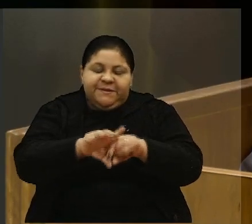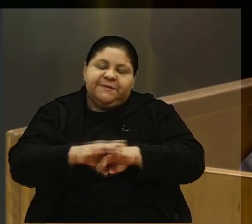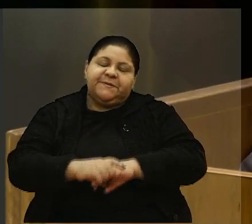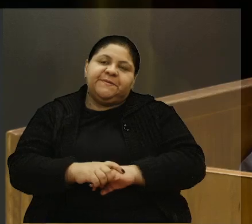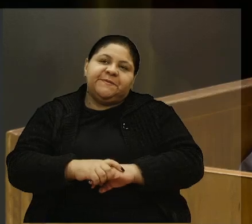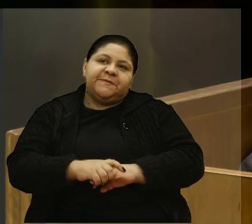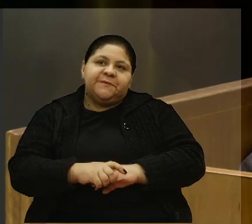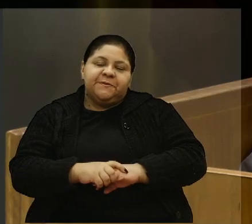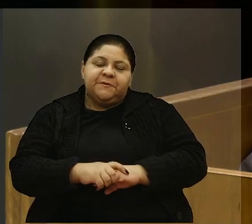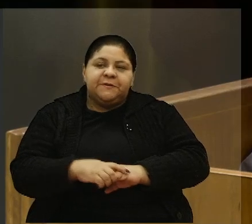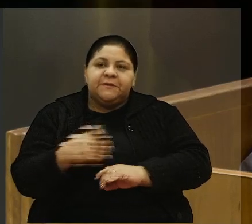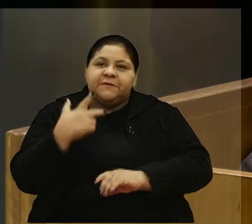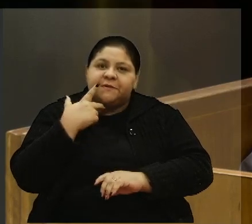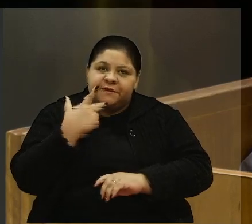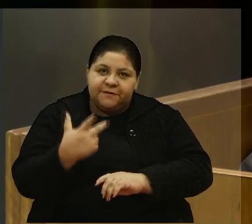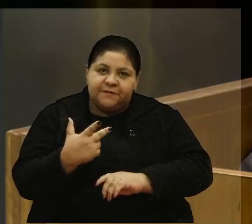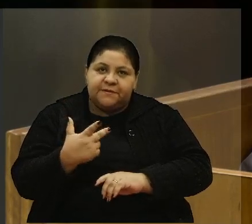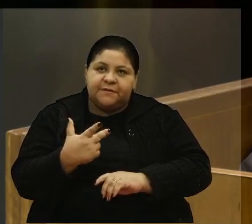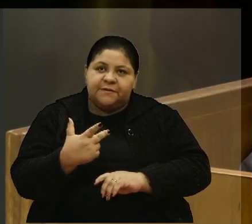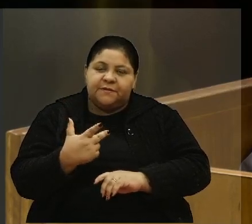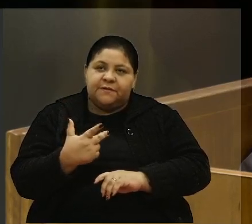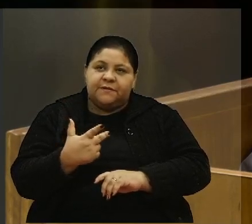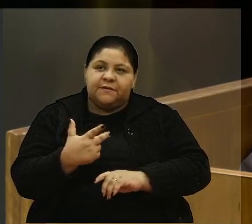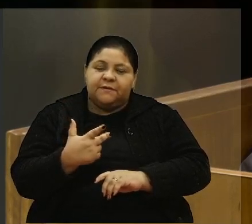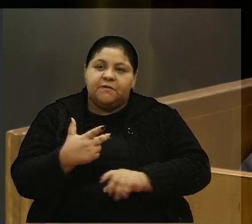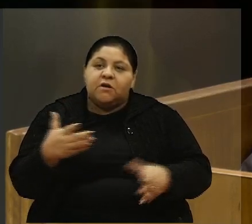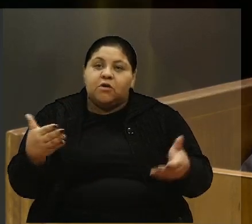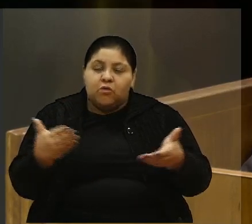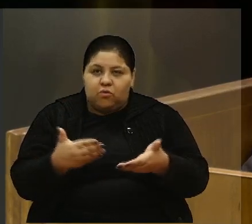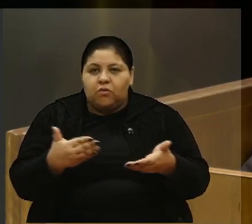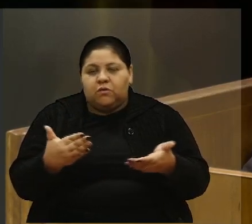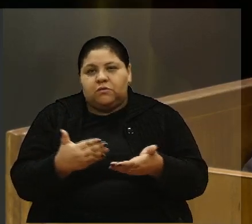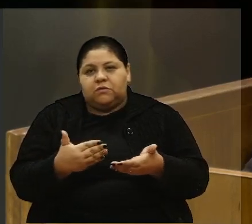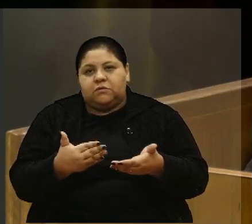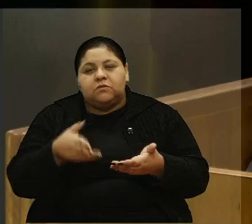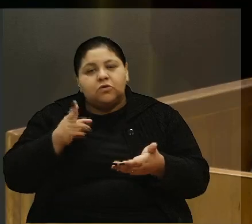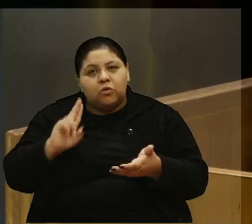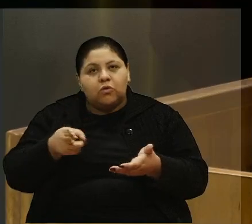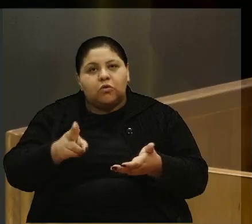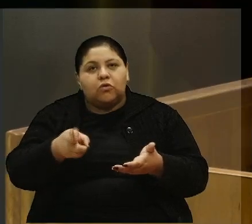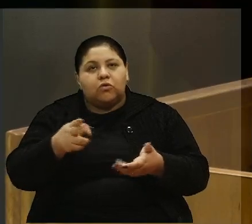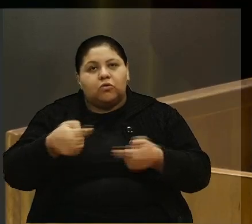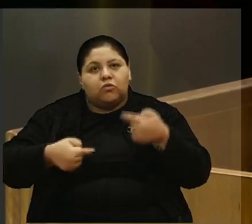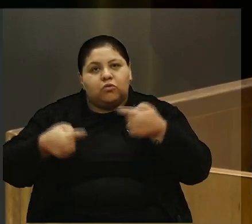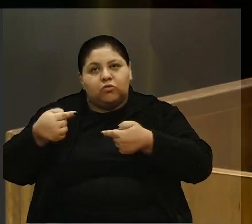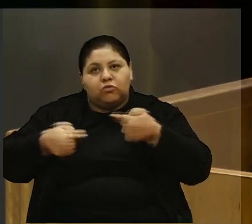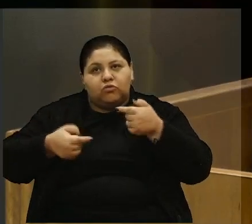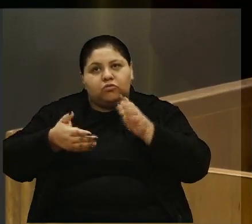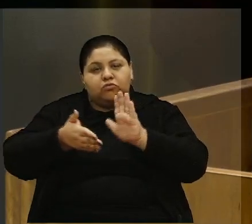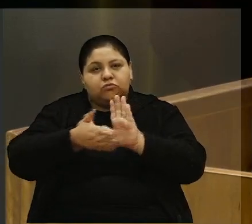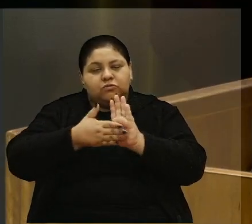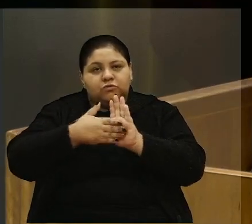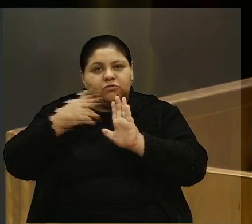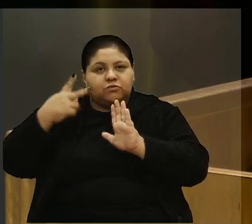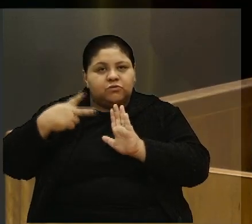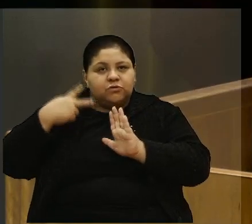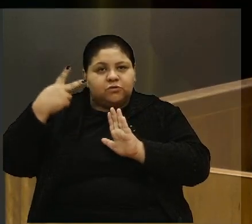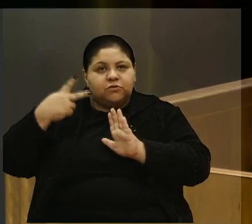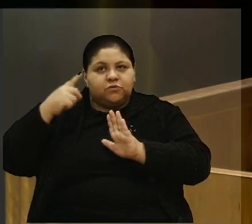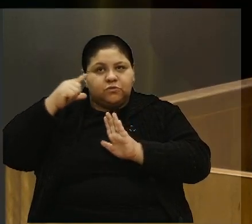e dizer que essa cedência me propicia continuar no debate proposto pelo vereador